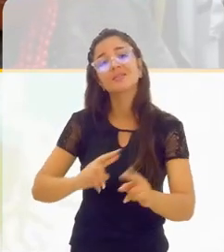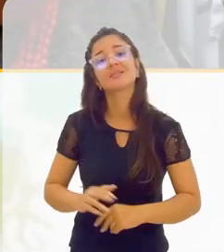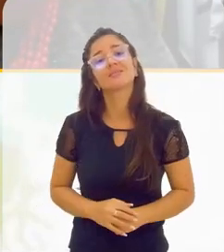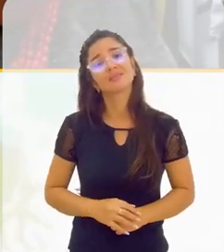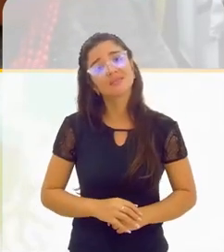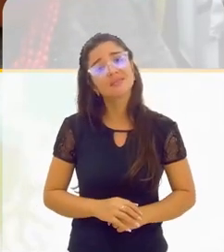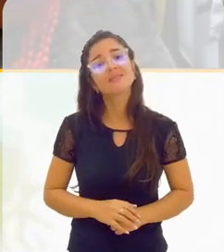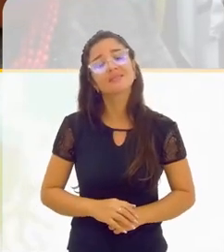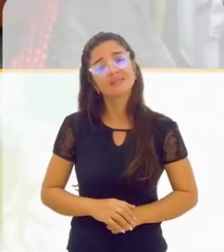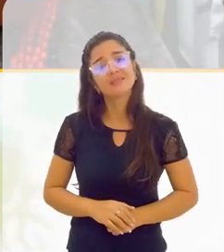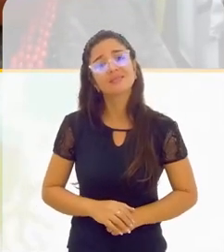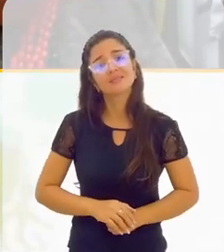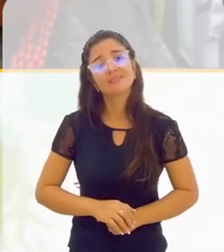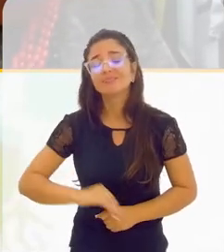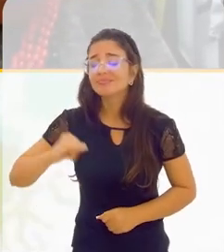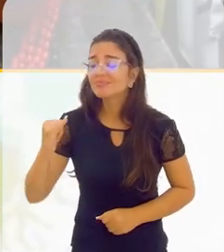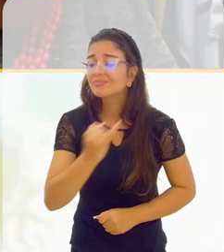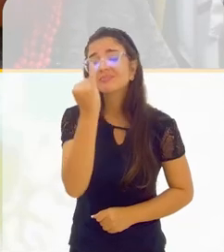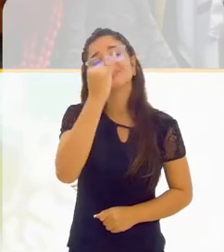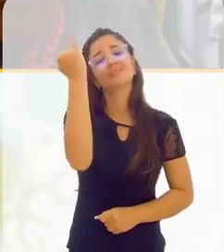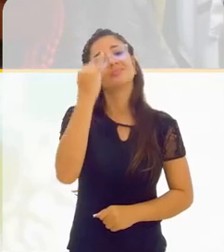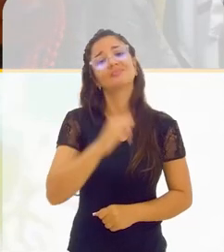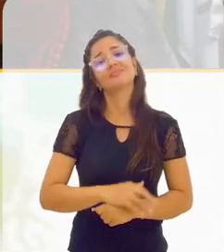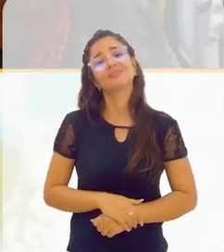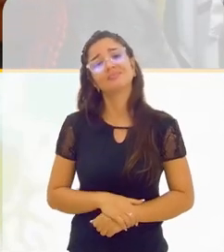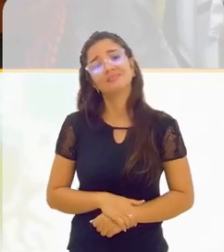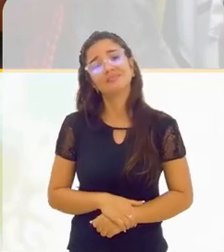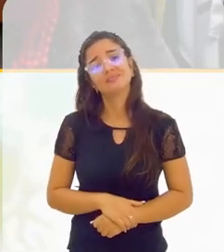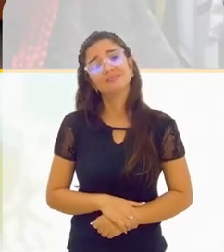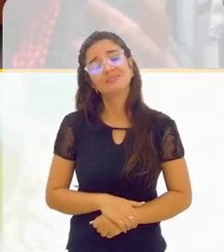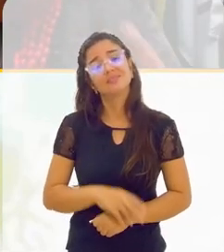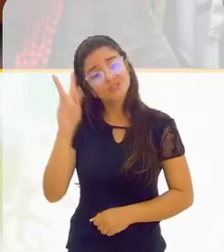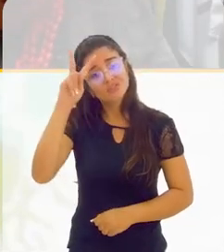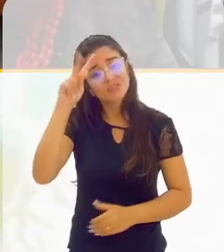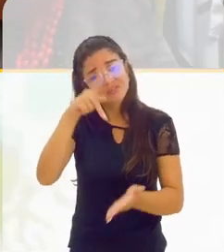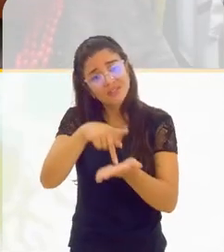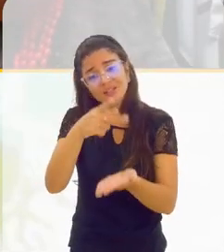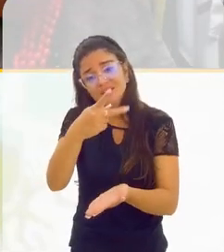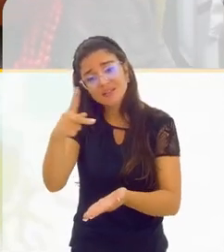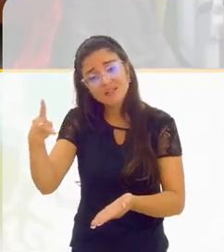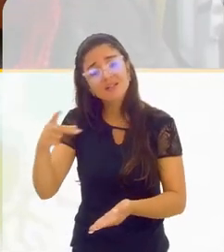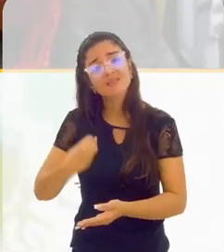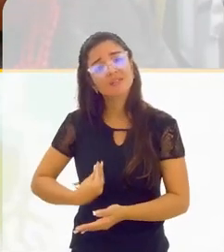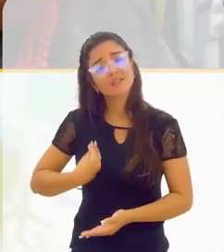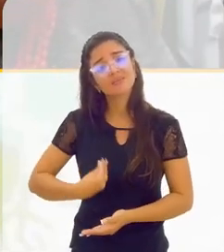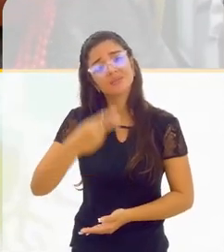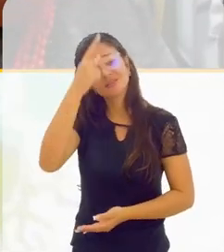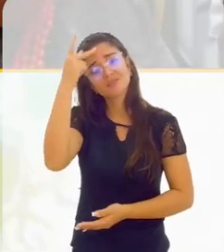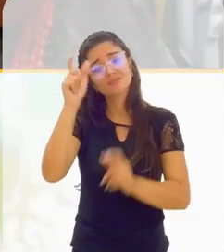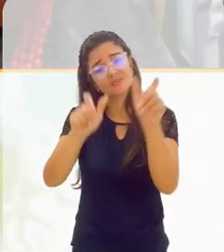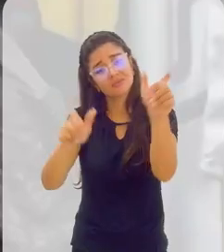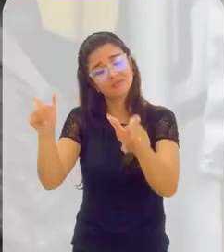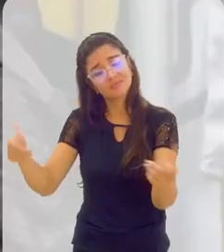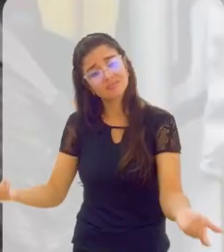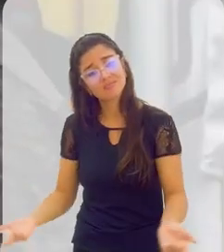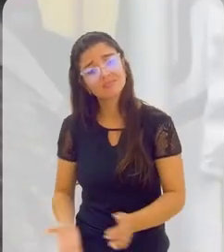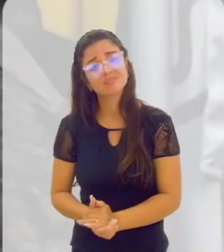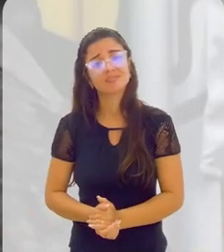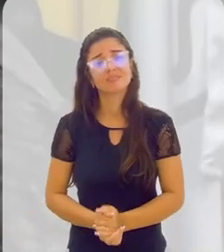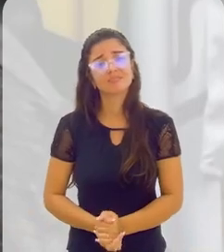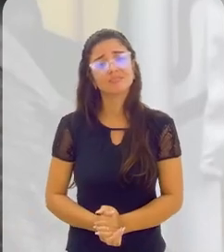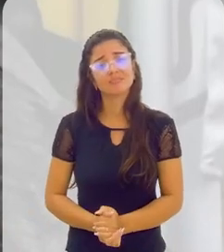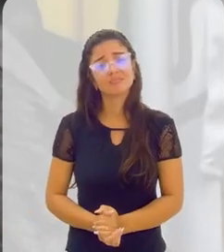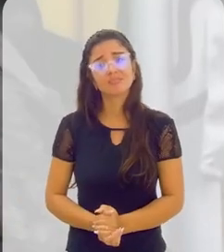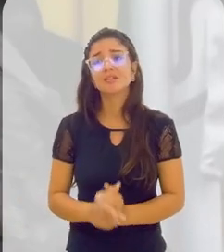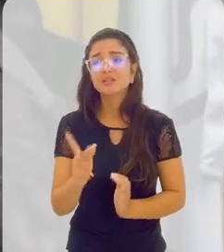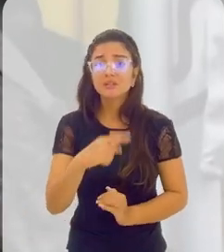tão significativos né porque é verdadeira história e é isso mesmo que aconteceu que